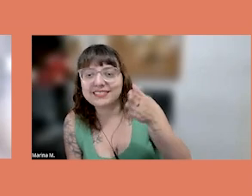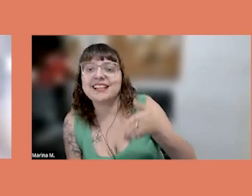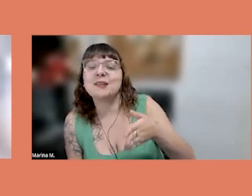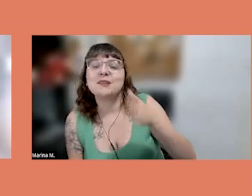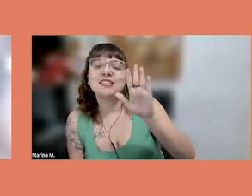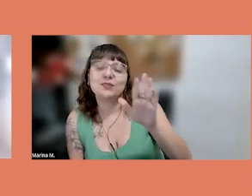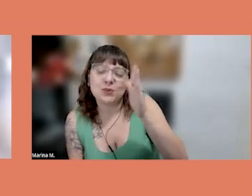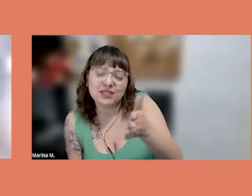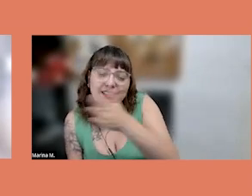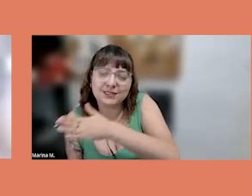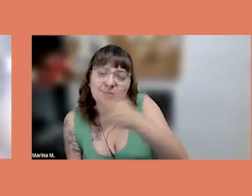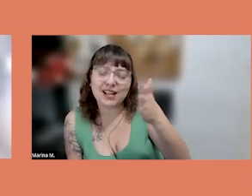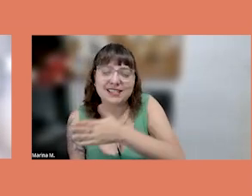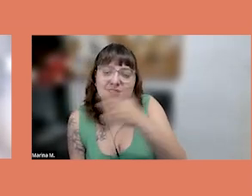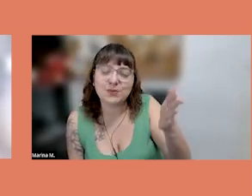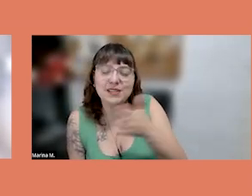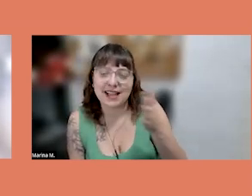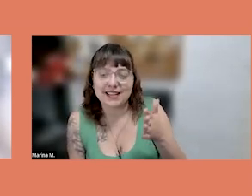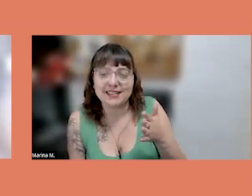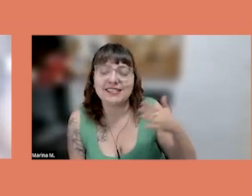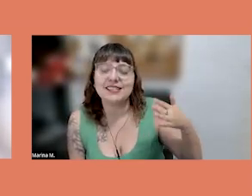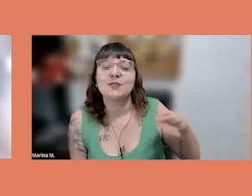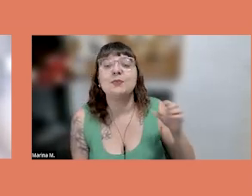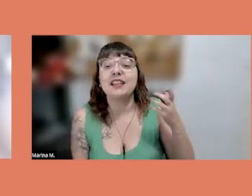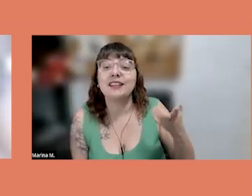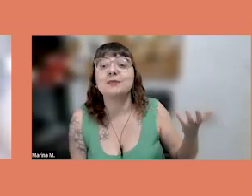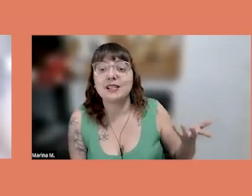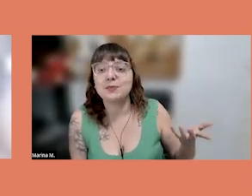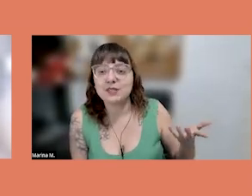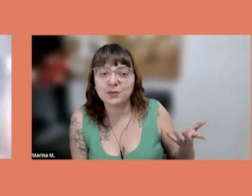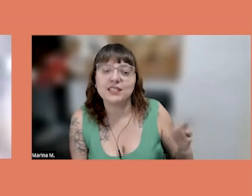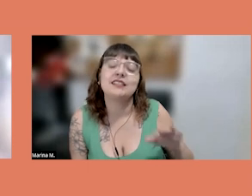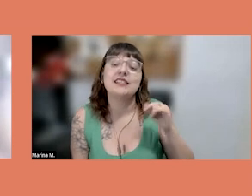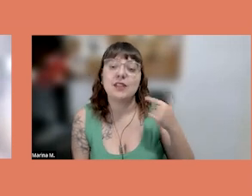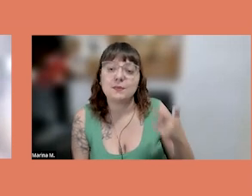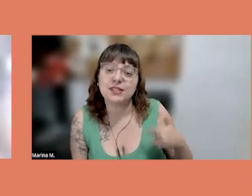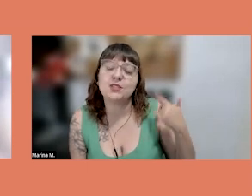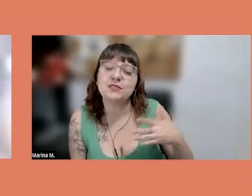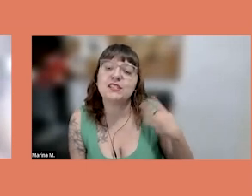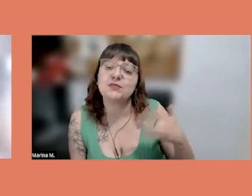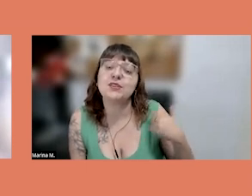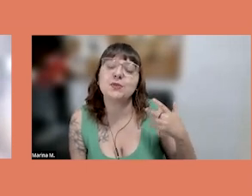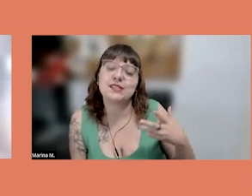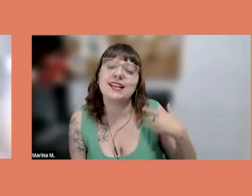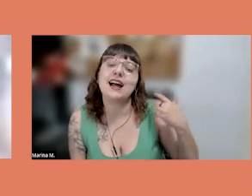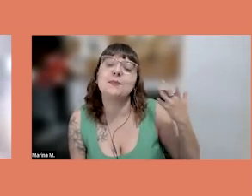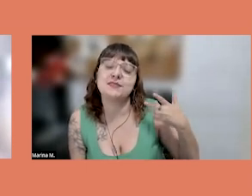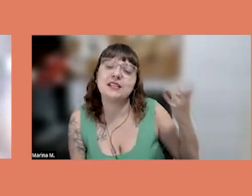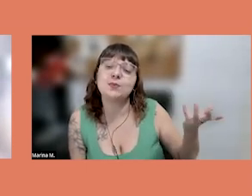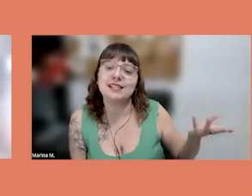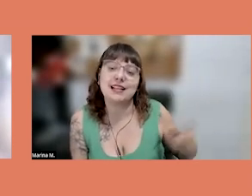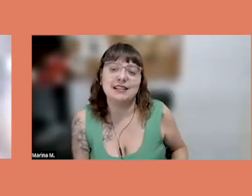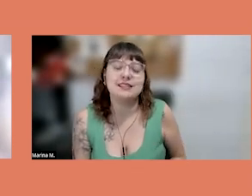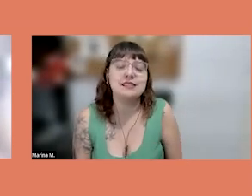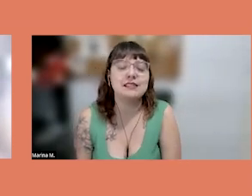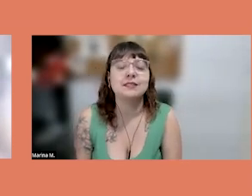fino, né? Que eu tô cortando essas duas áreas, porque ela não tem espessura. Isso é importante quando você for considerar para fazer